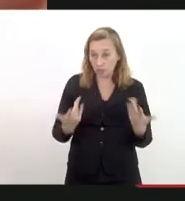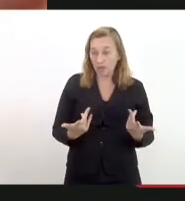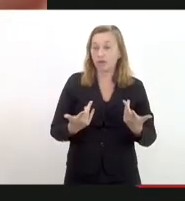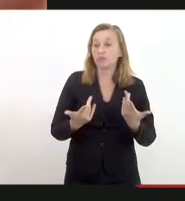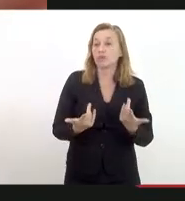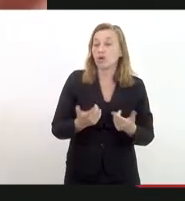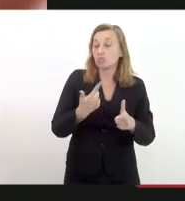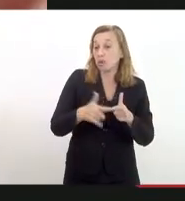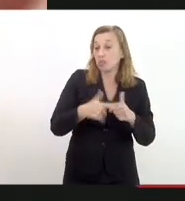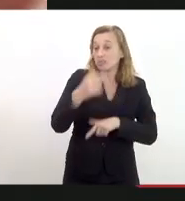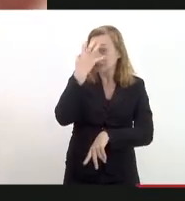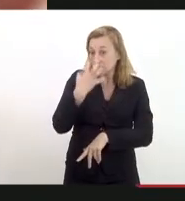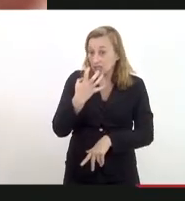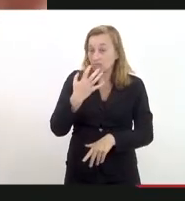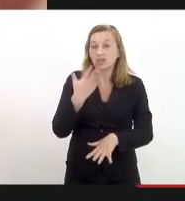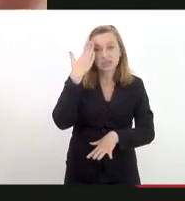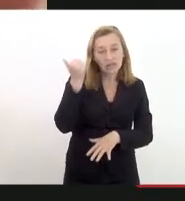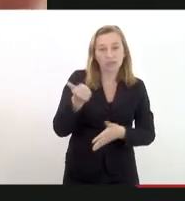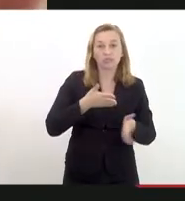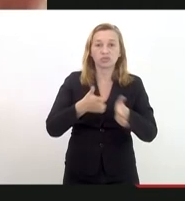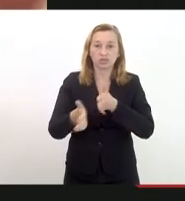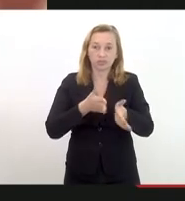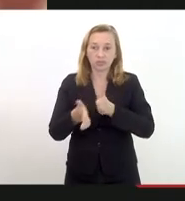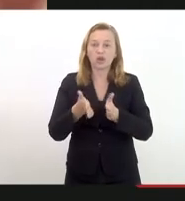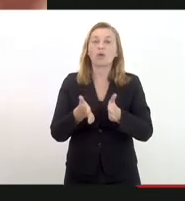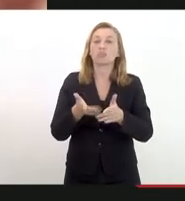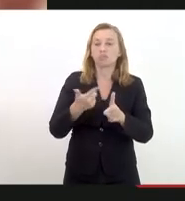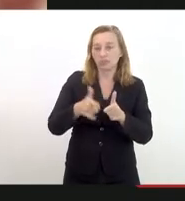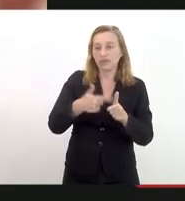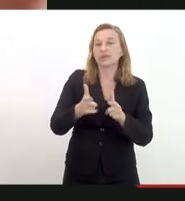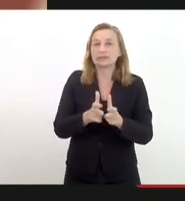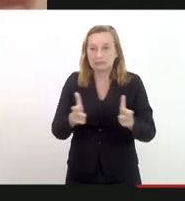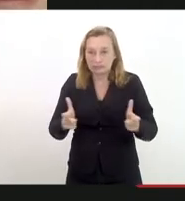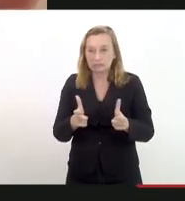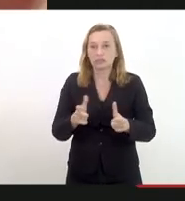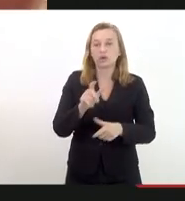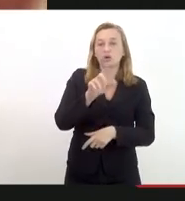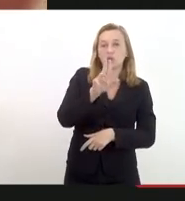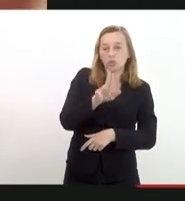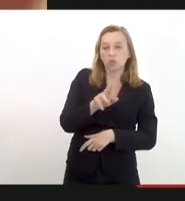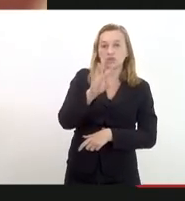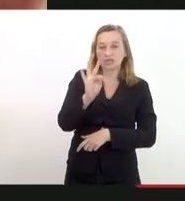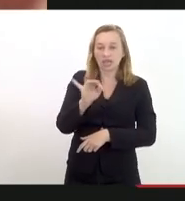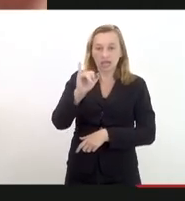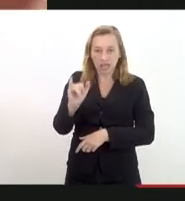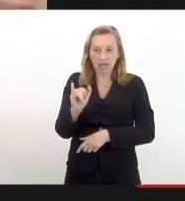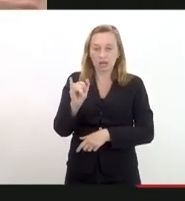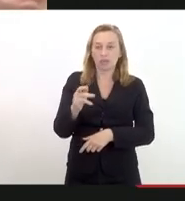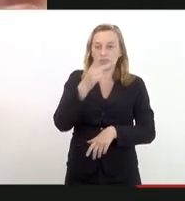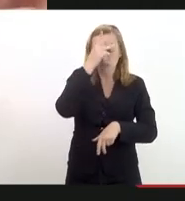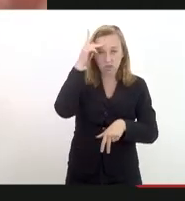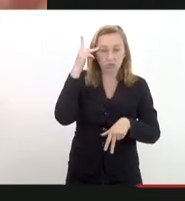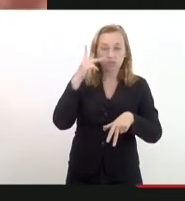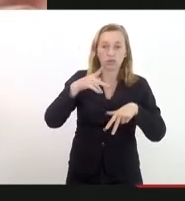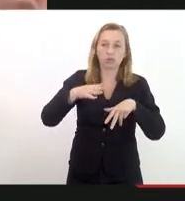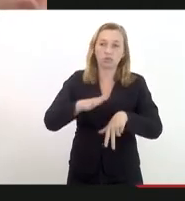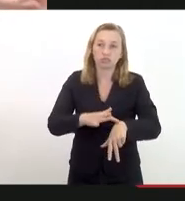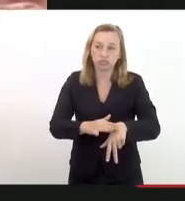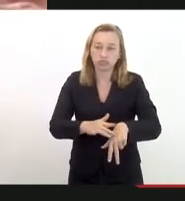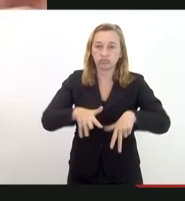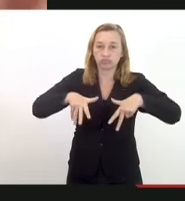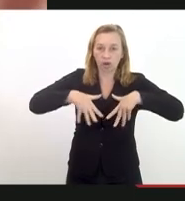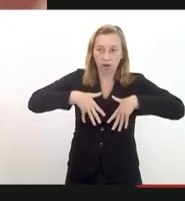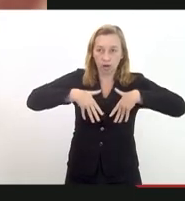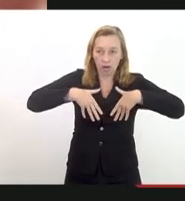gente sabe que hoje é um grande problema o acesso ao leito de UTI de uma pessoa com tuberculose, por conta dos requisitos